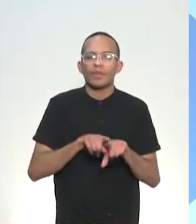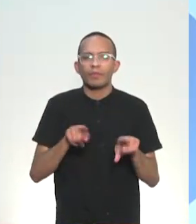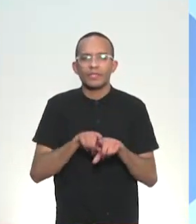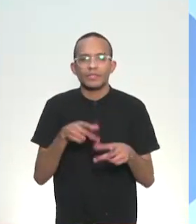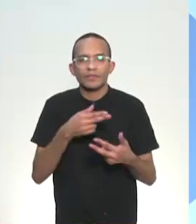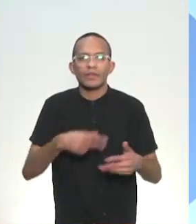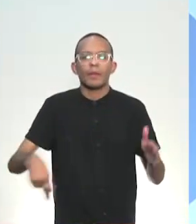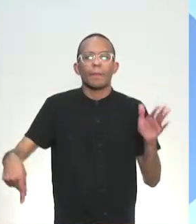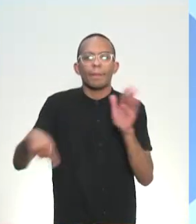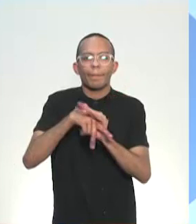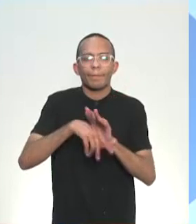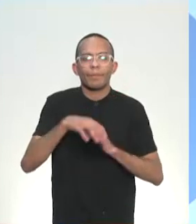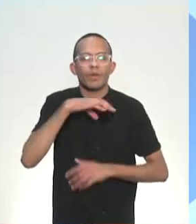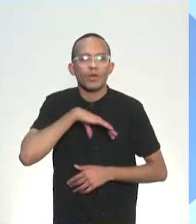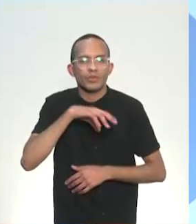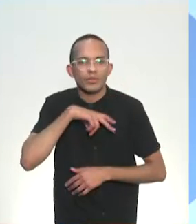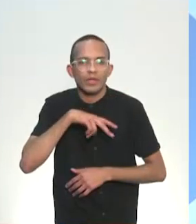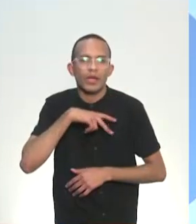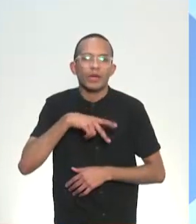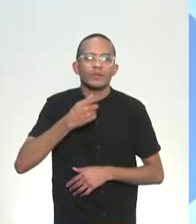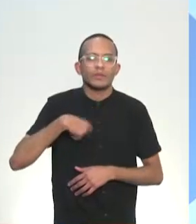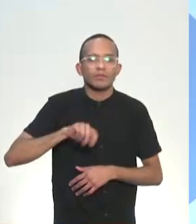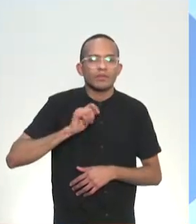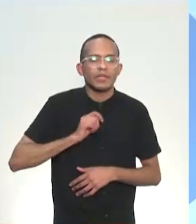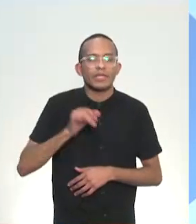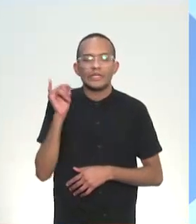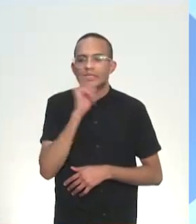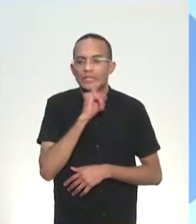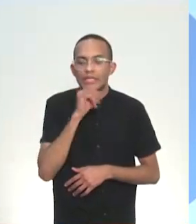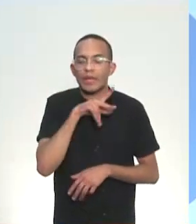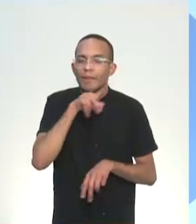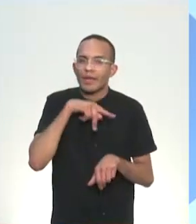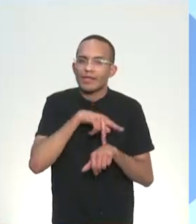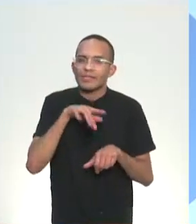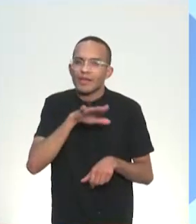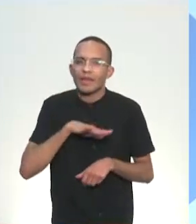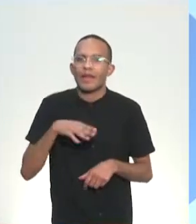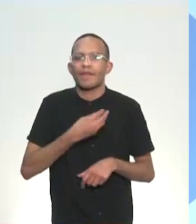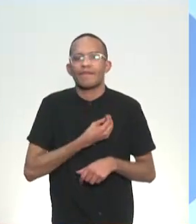o país, Portugal, Espanha, Itália, que foram países que